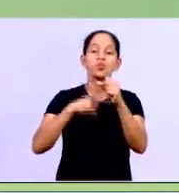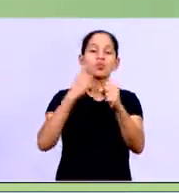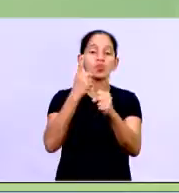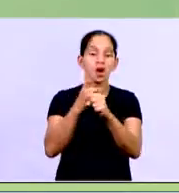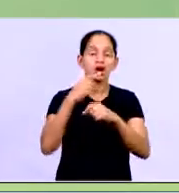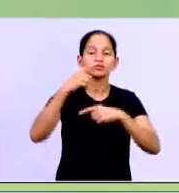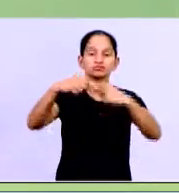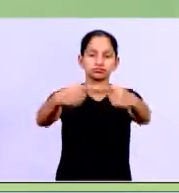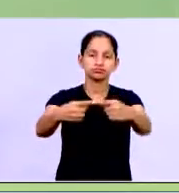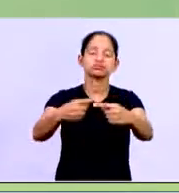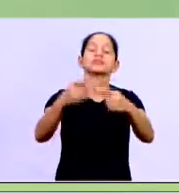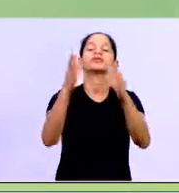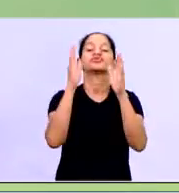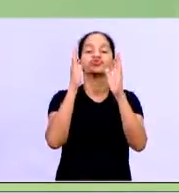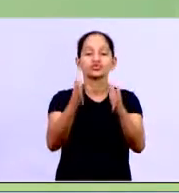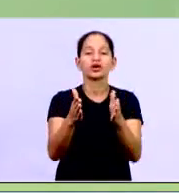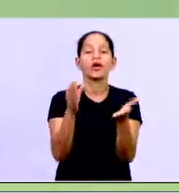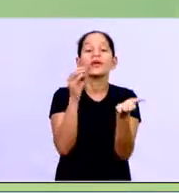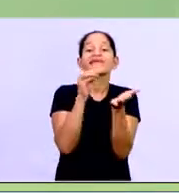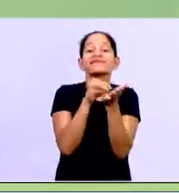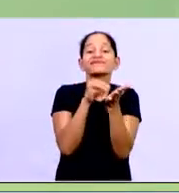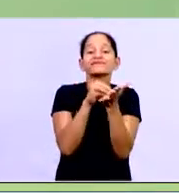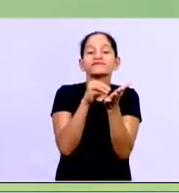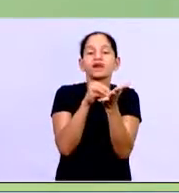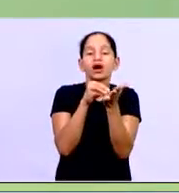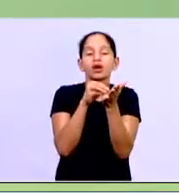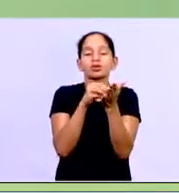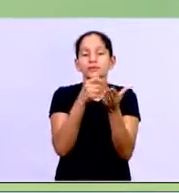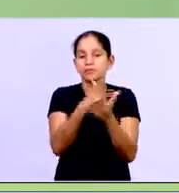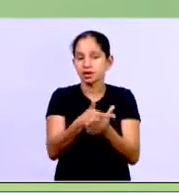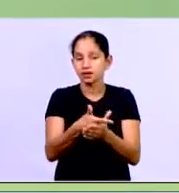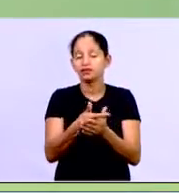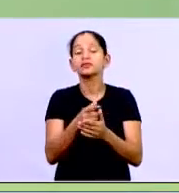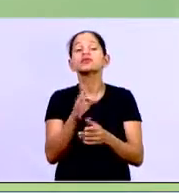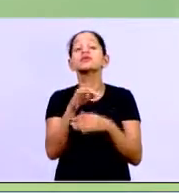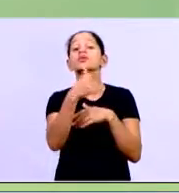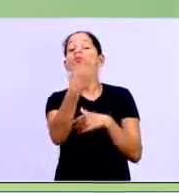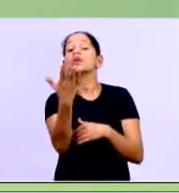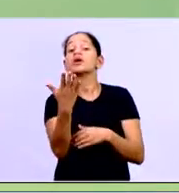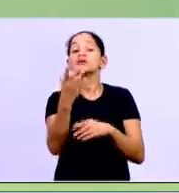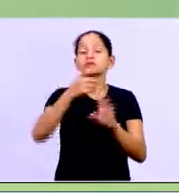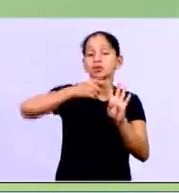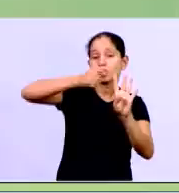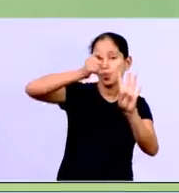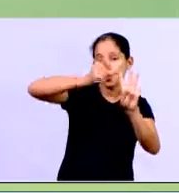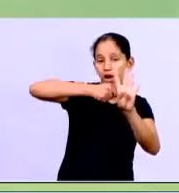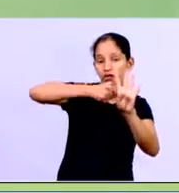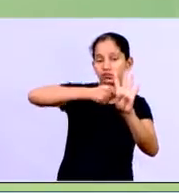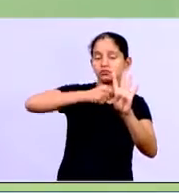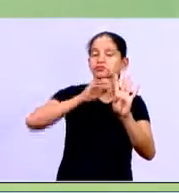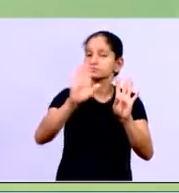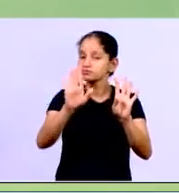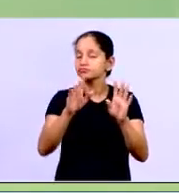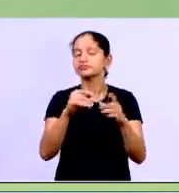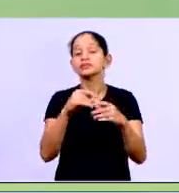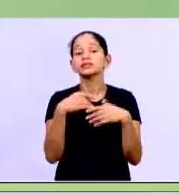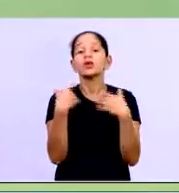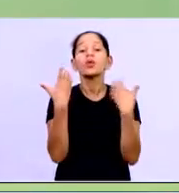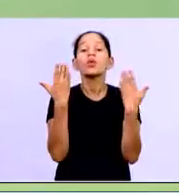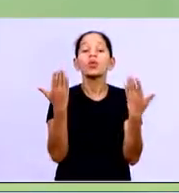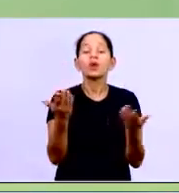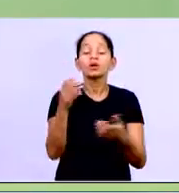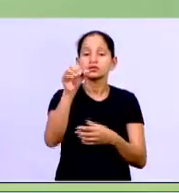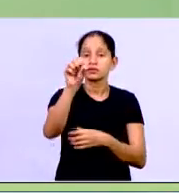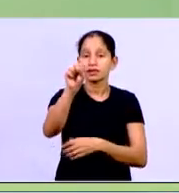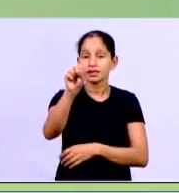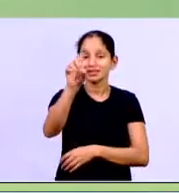calculado em cima do que eu devo, ok? E vai ser em 4 pagamentos. Primeira coisa que eu tenho que calcular é o saldo devedor.